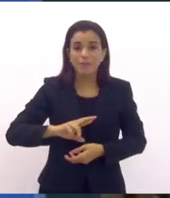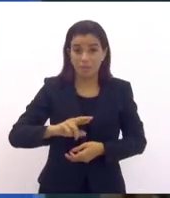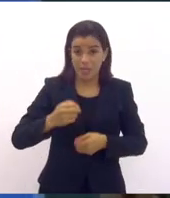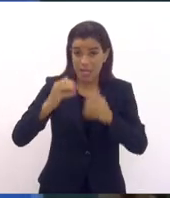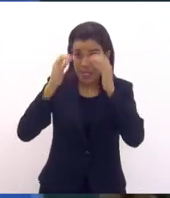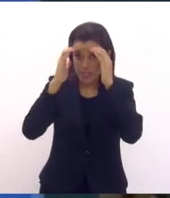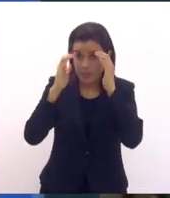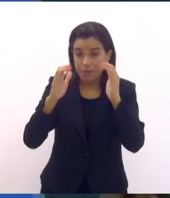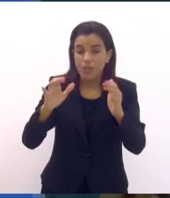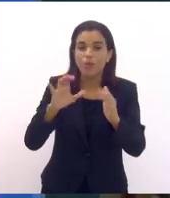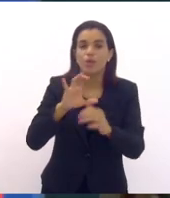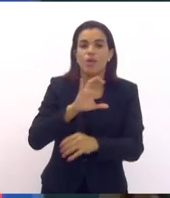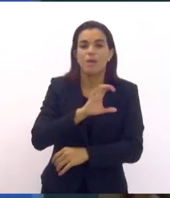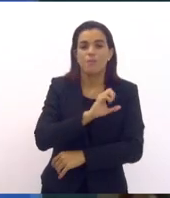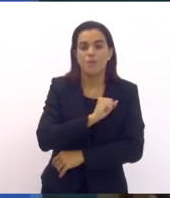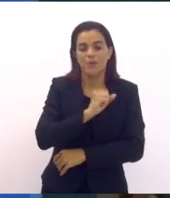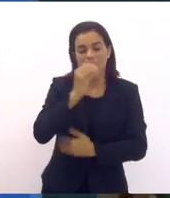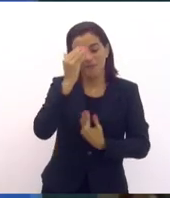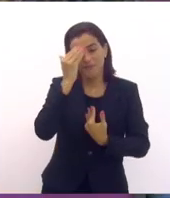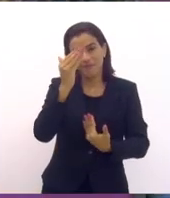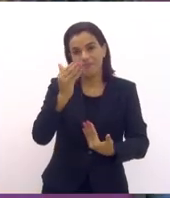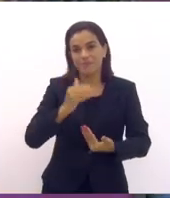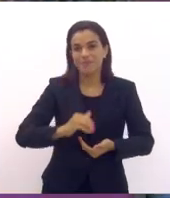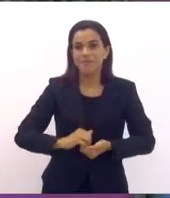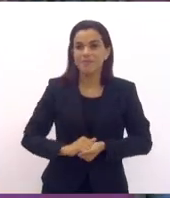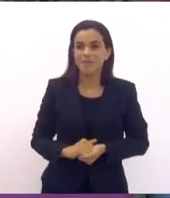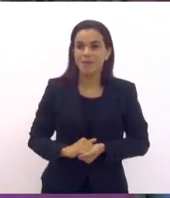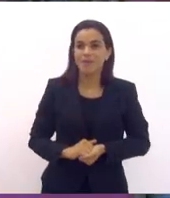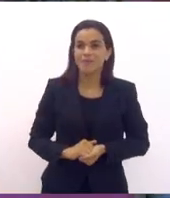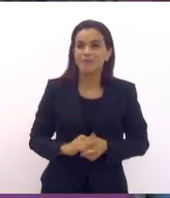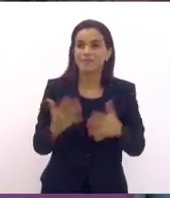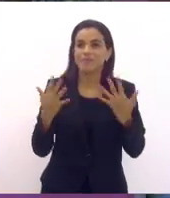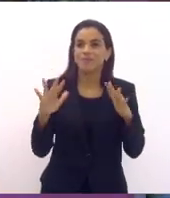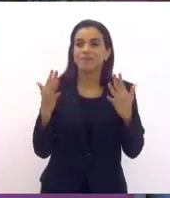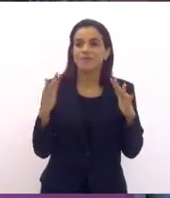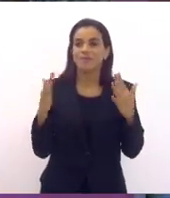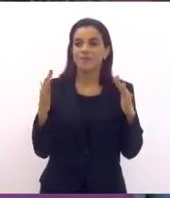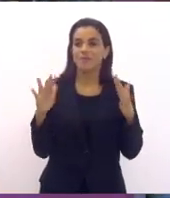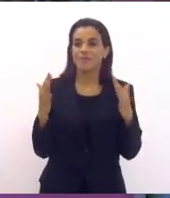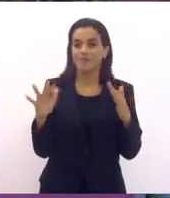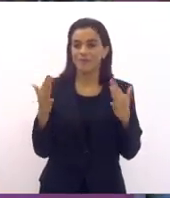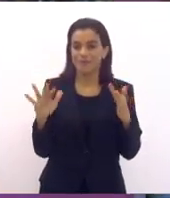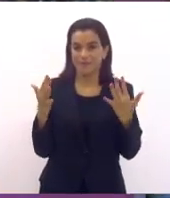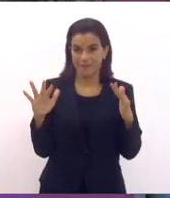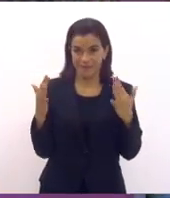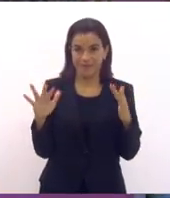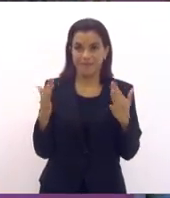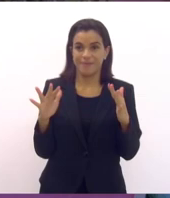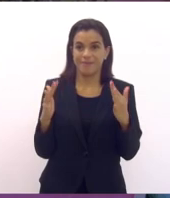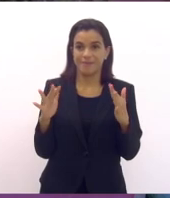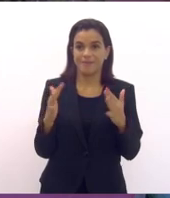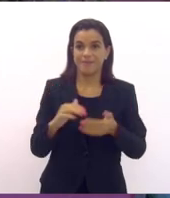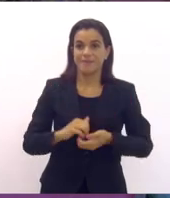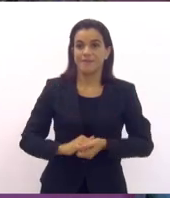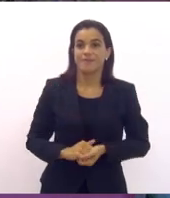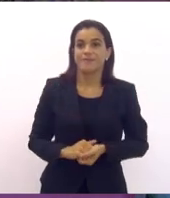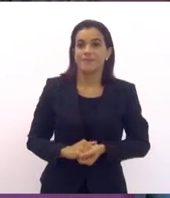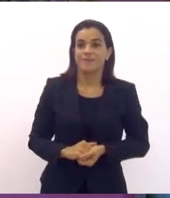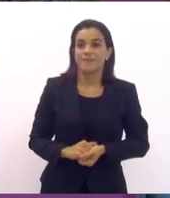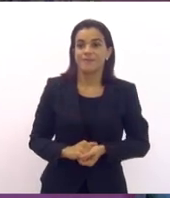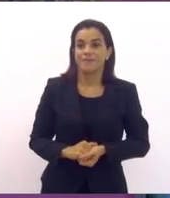amor ao próximo Muito obrigado obrigada a você bem